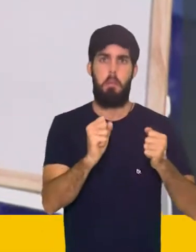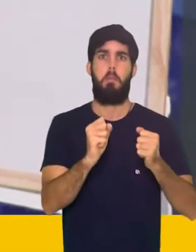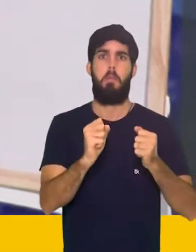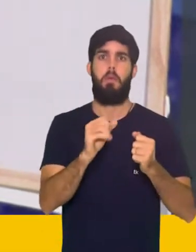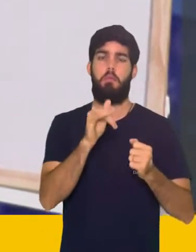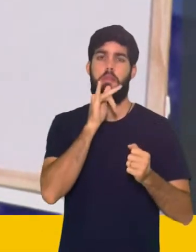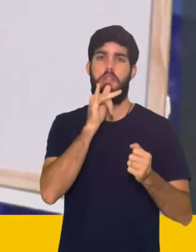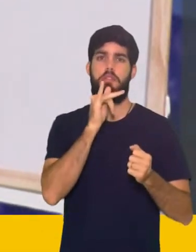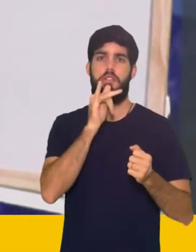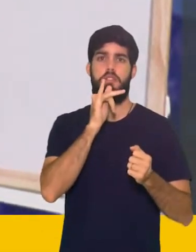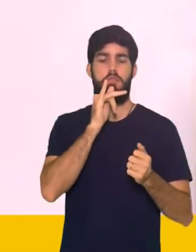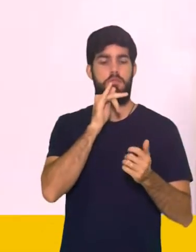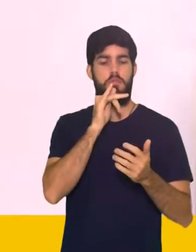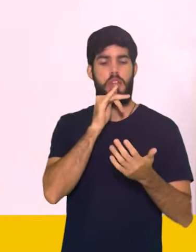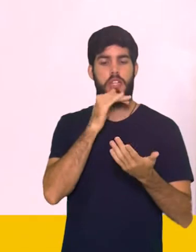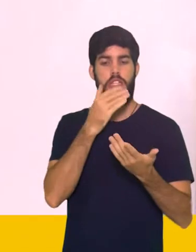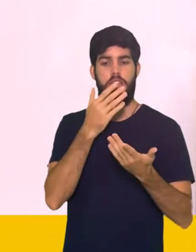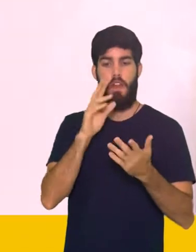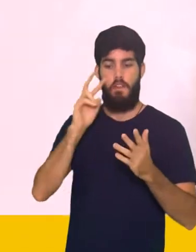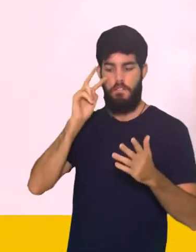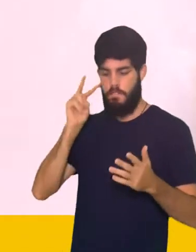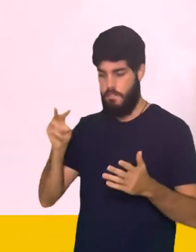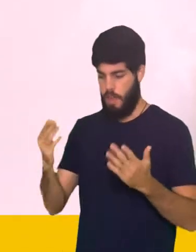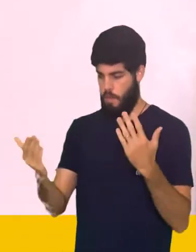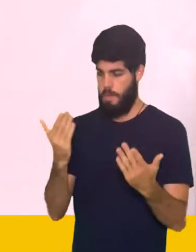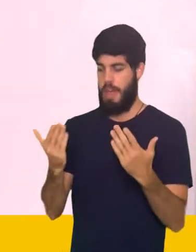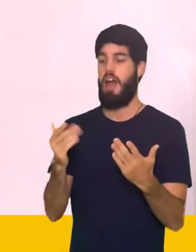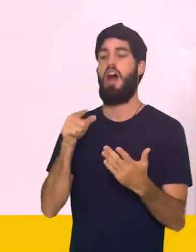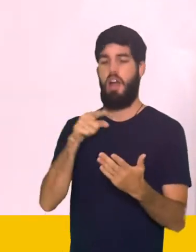verificadas depois se você está falando verdade.